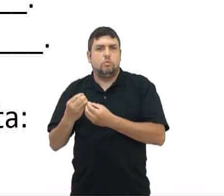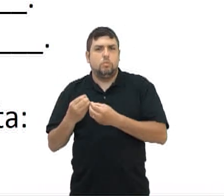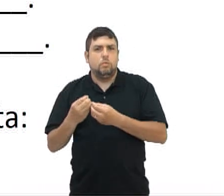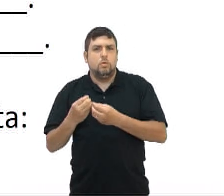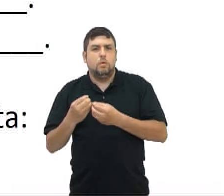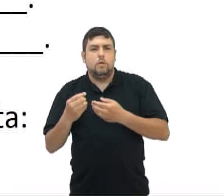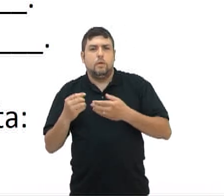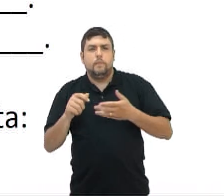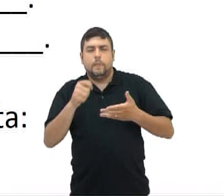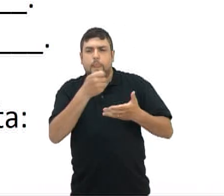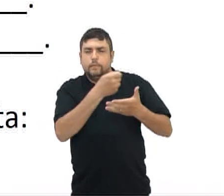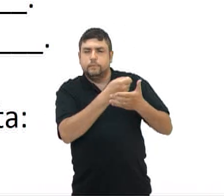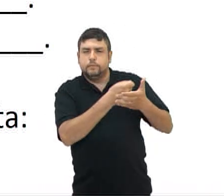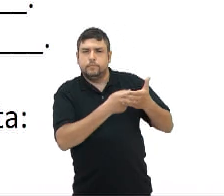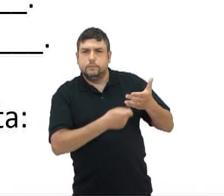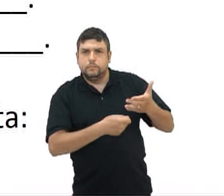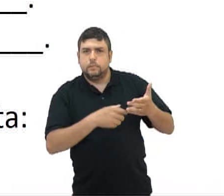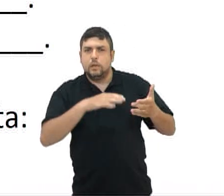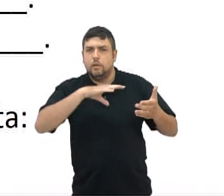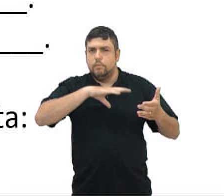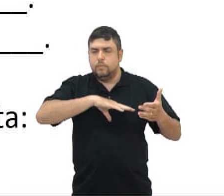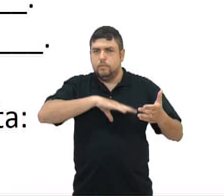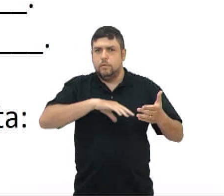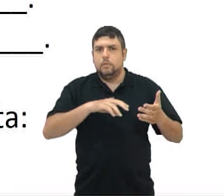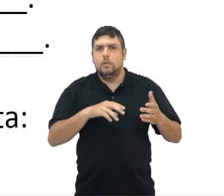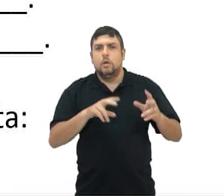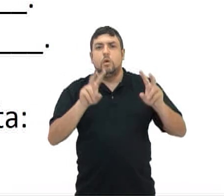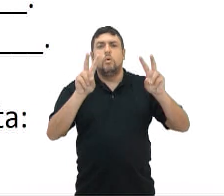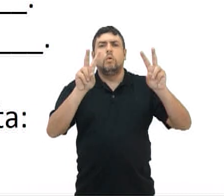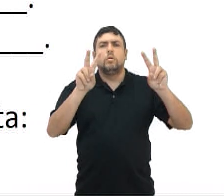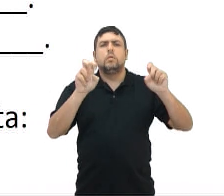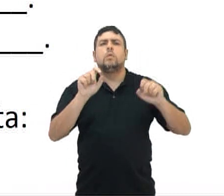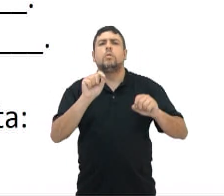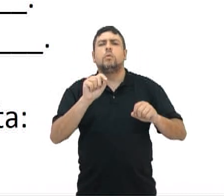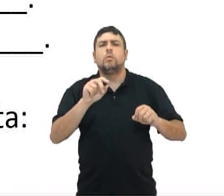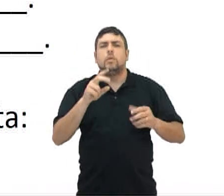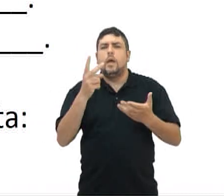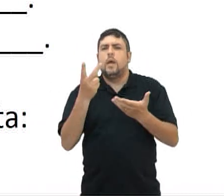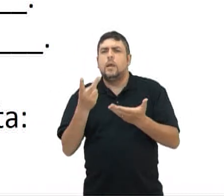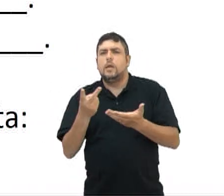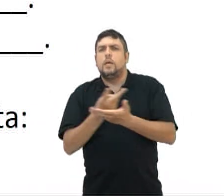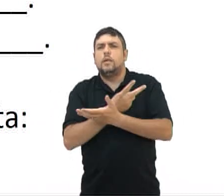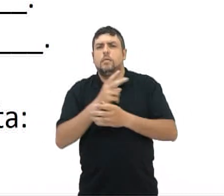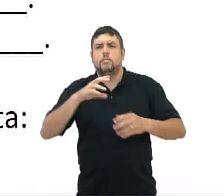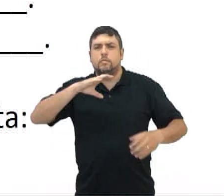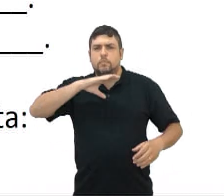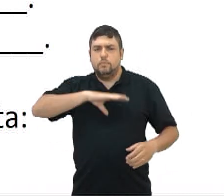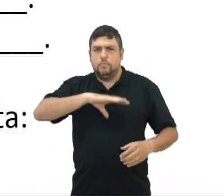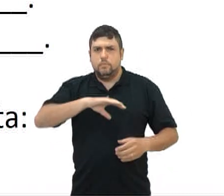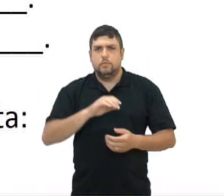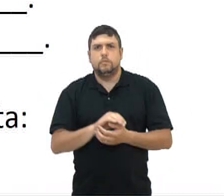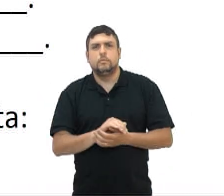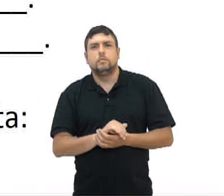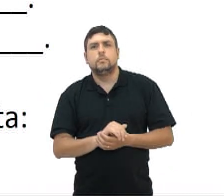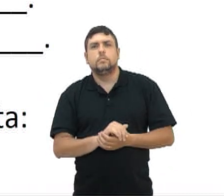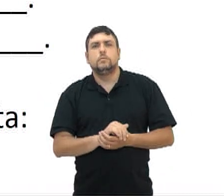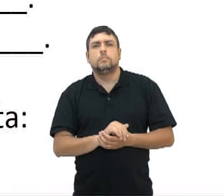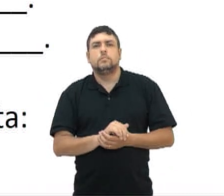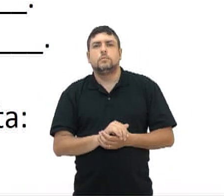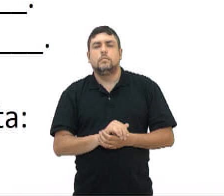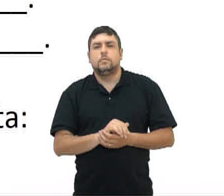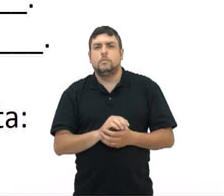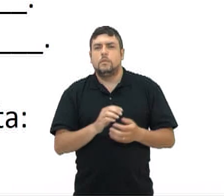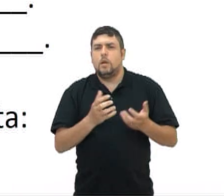de Português. Eu já até trabalhei numa outra aula, mas eu gostaria que vocês lessem e respondessem as seguintes questões. Que